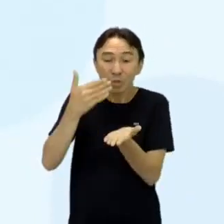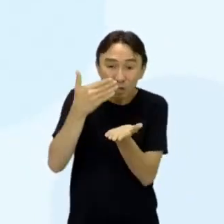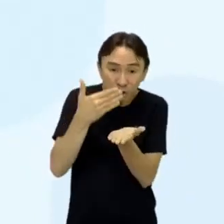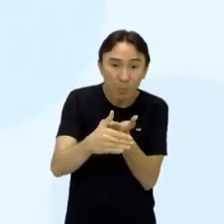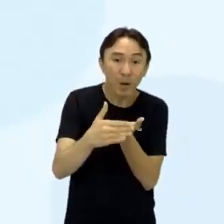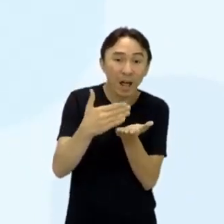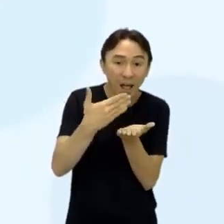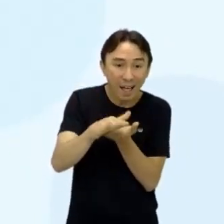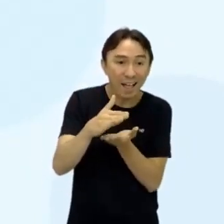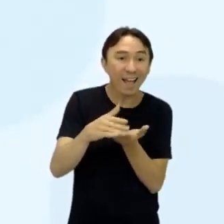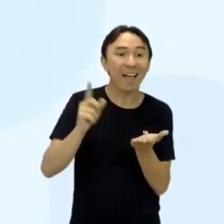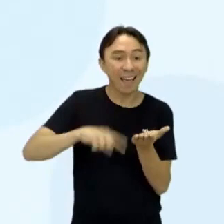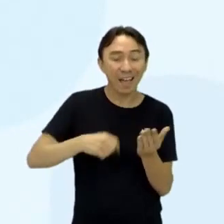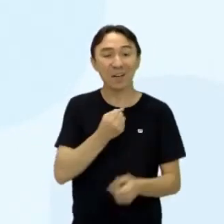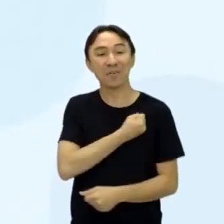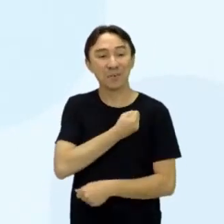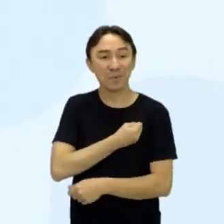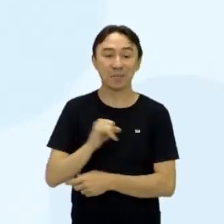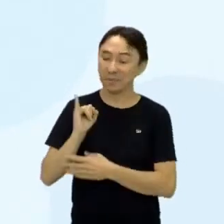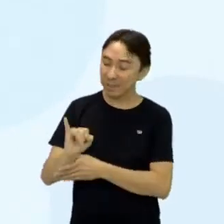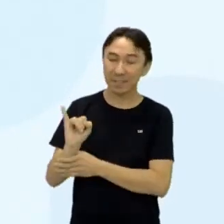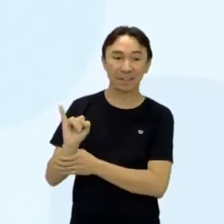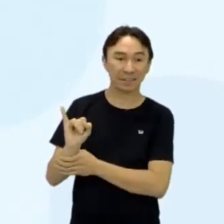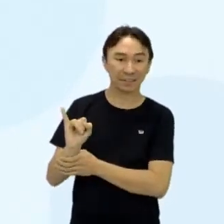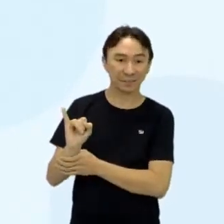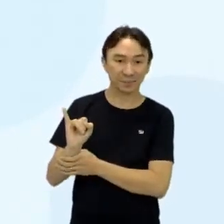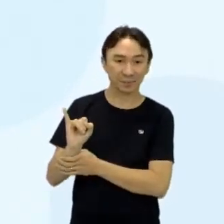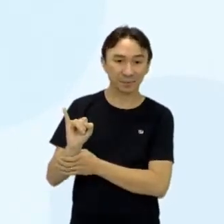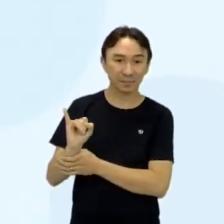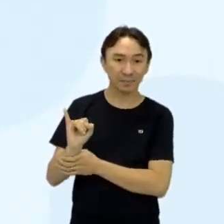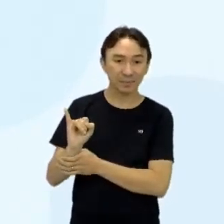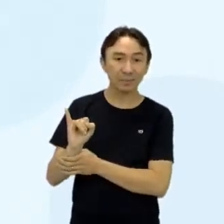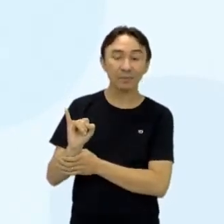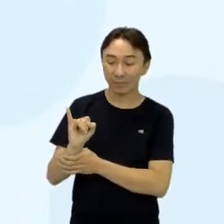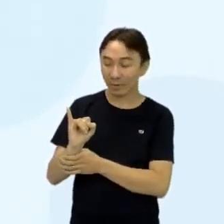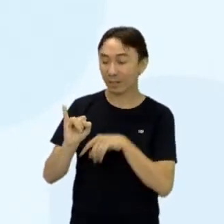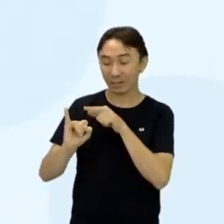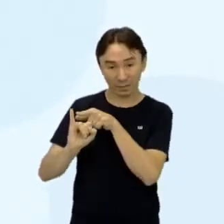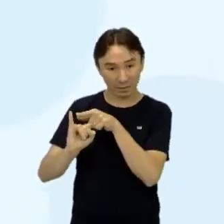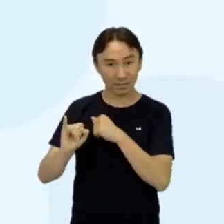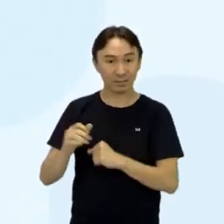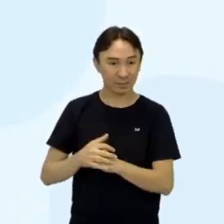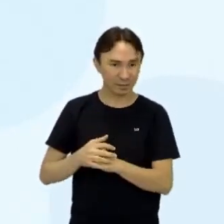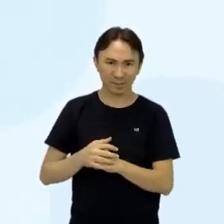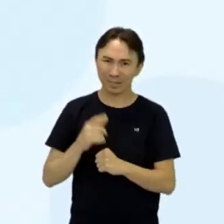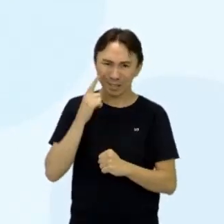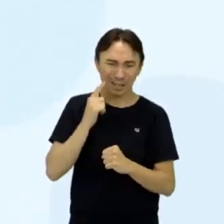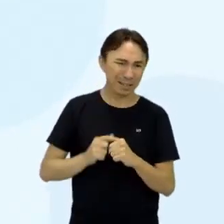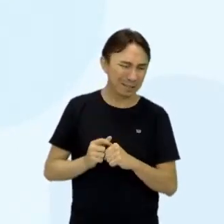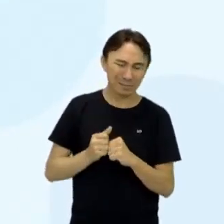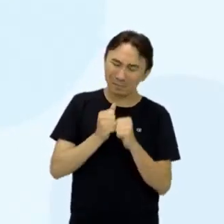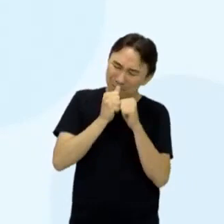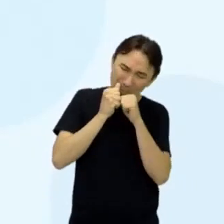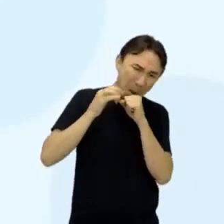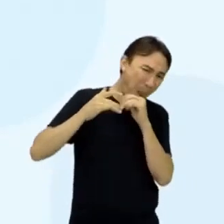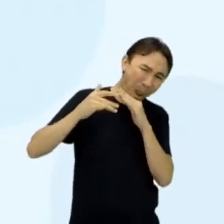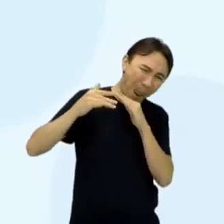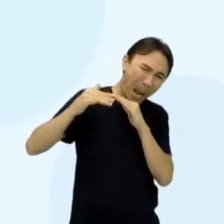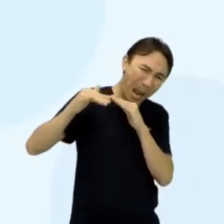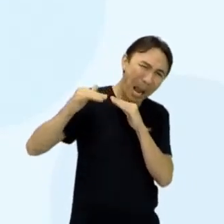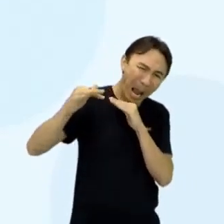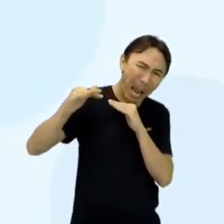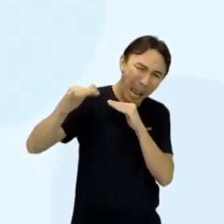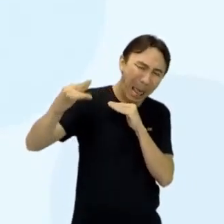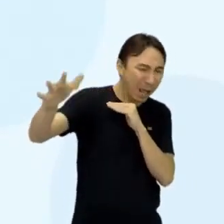os irracionais? Ó, são os decimais infinitos, o número que vem depois da vírgula e não para,